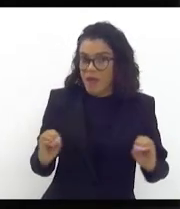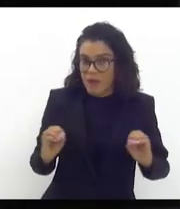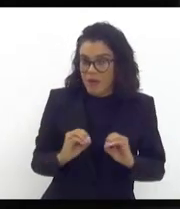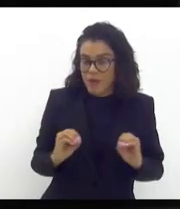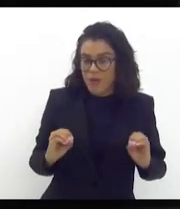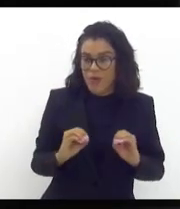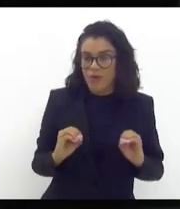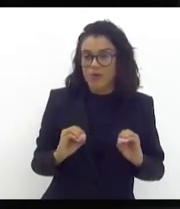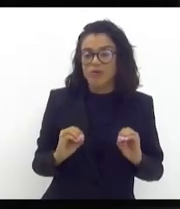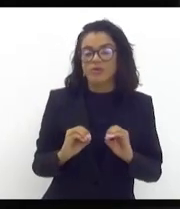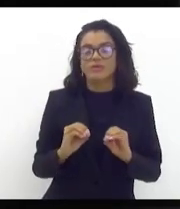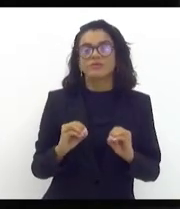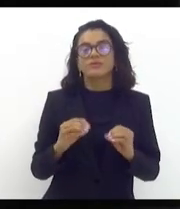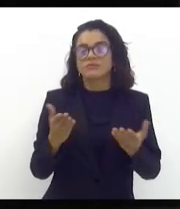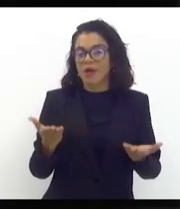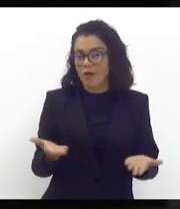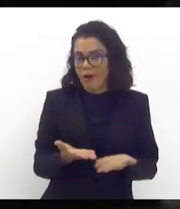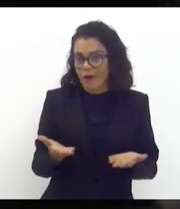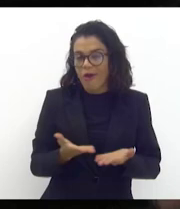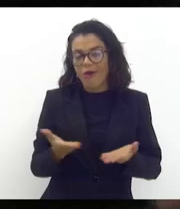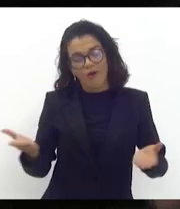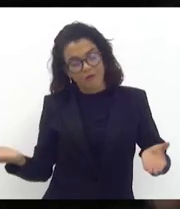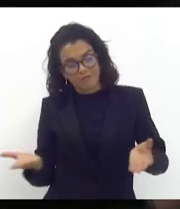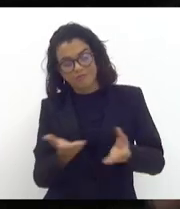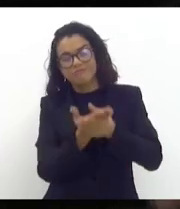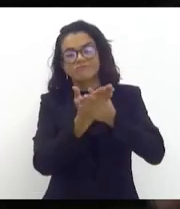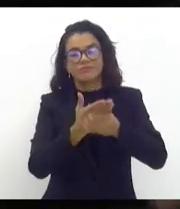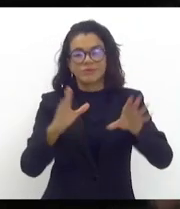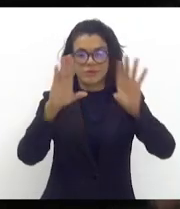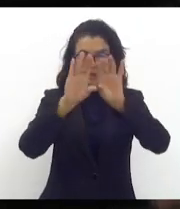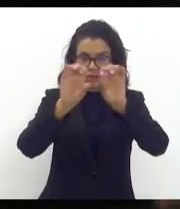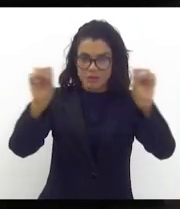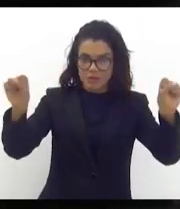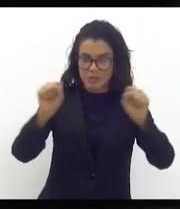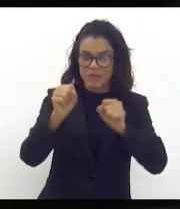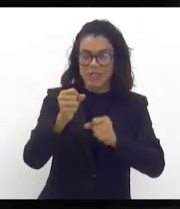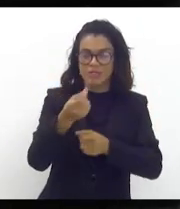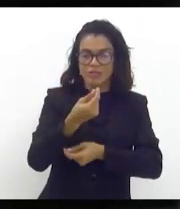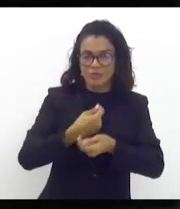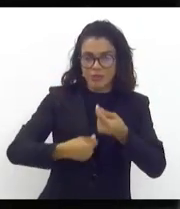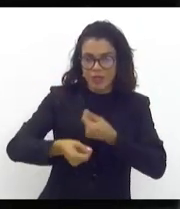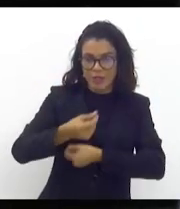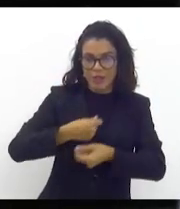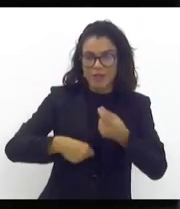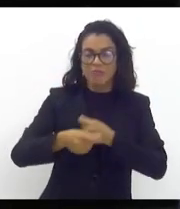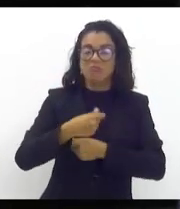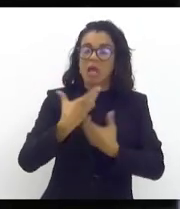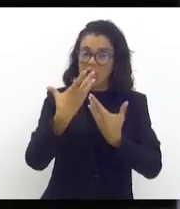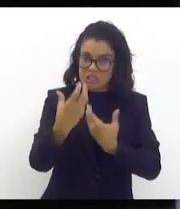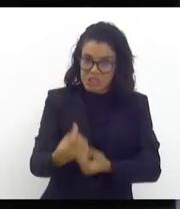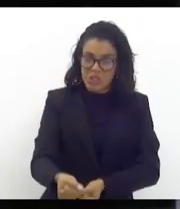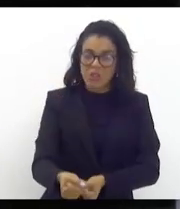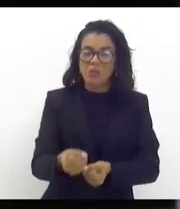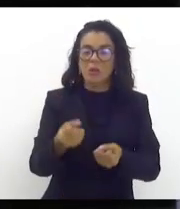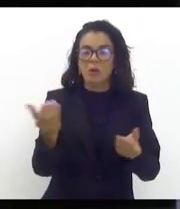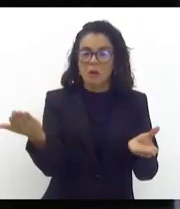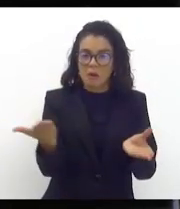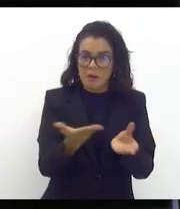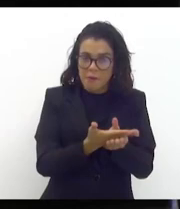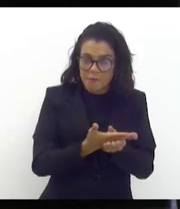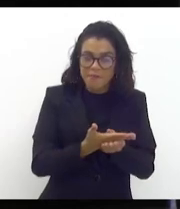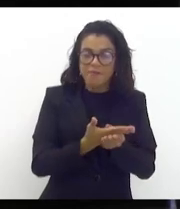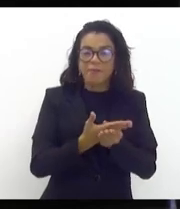aí nós ingressamos no Tribunal de Contas, o Tribunal de Contas acolheu a nossa representação, o Tribunal